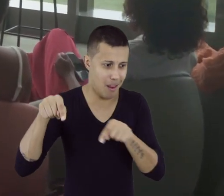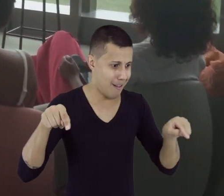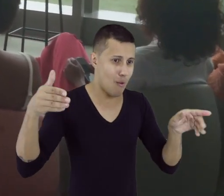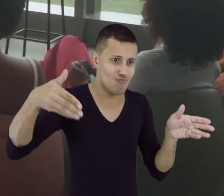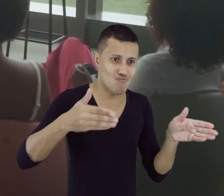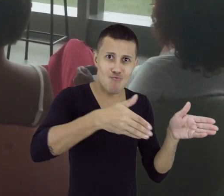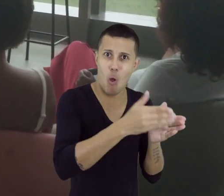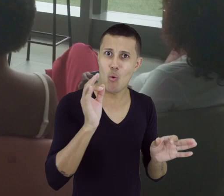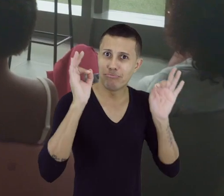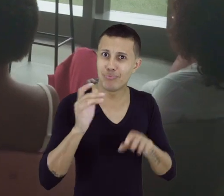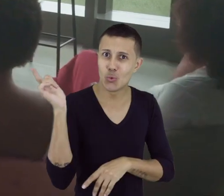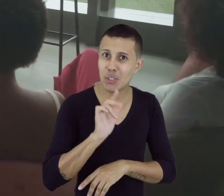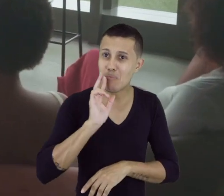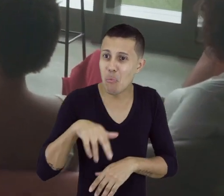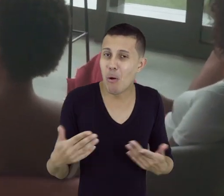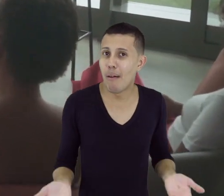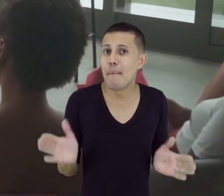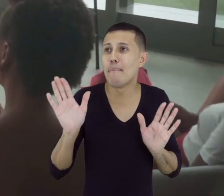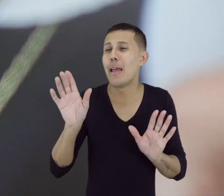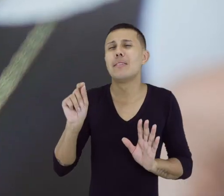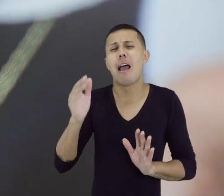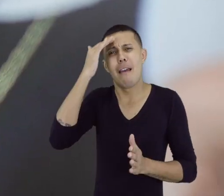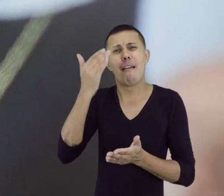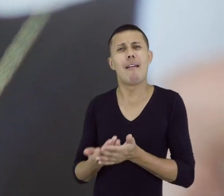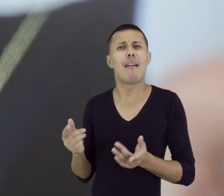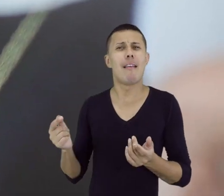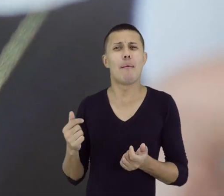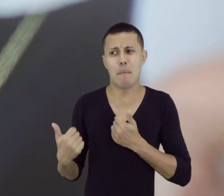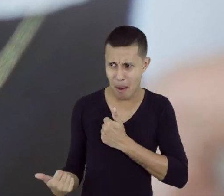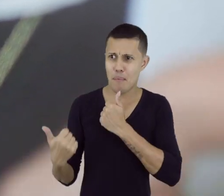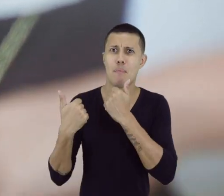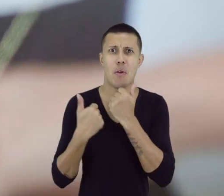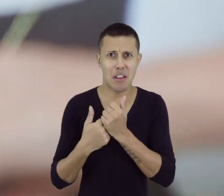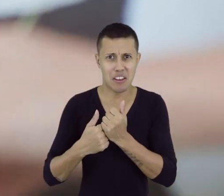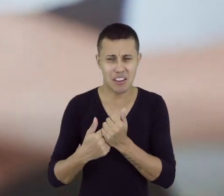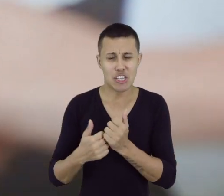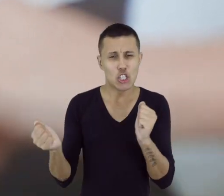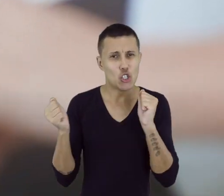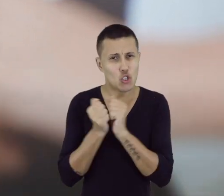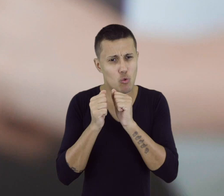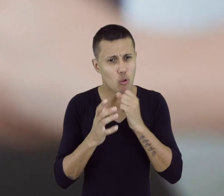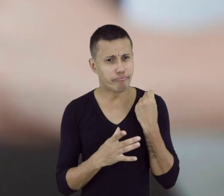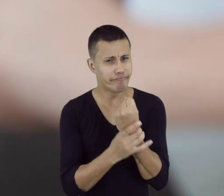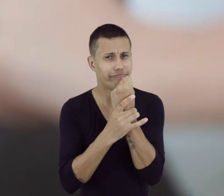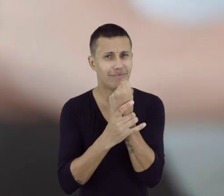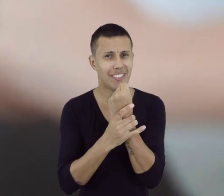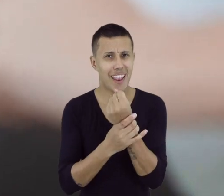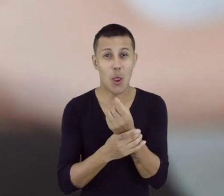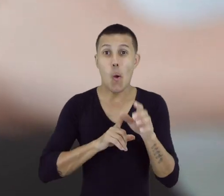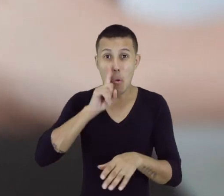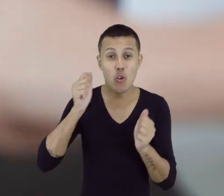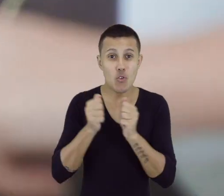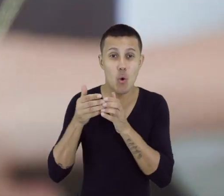dar certo. Eu precisava que alguém acreditasse na ideia e que topasse dividir comigo os riscos